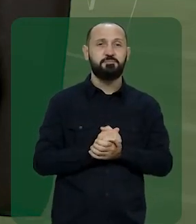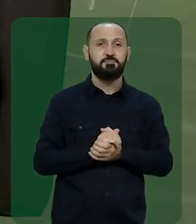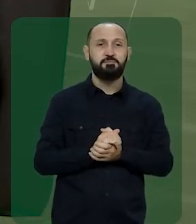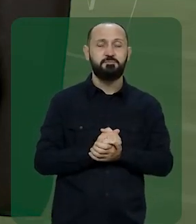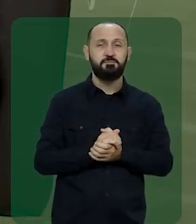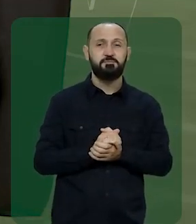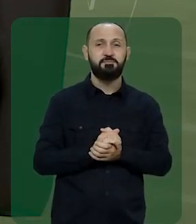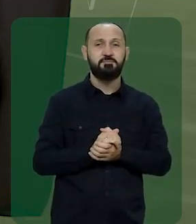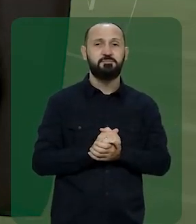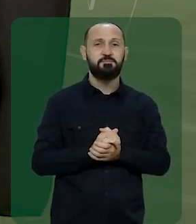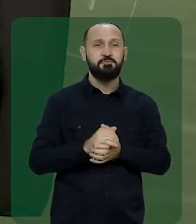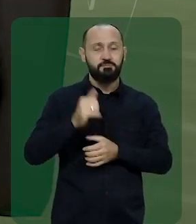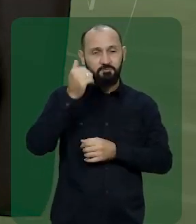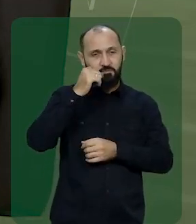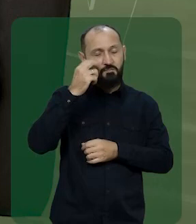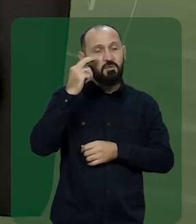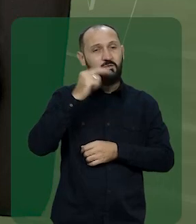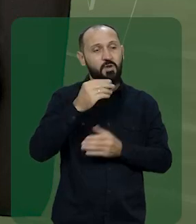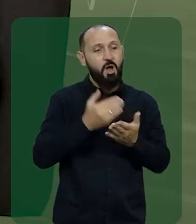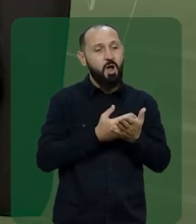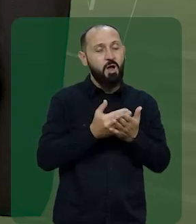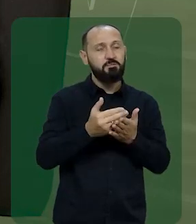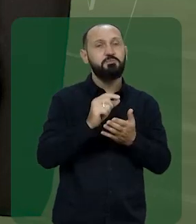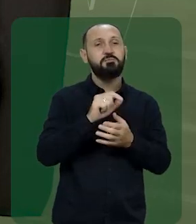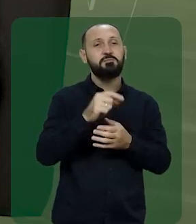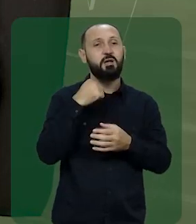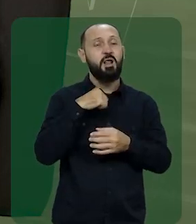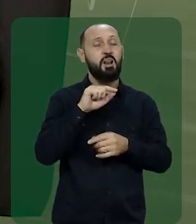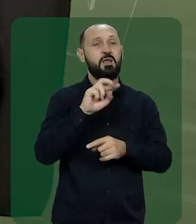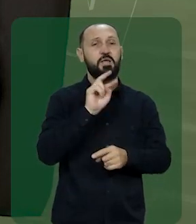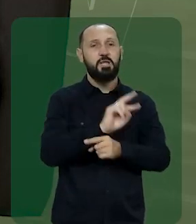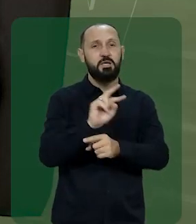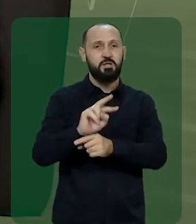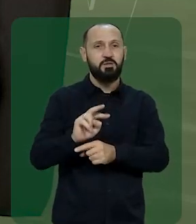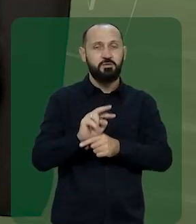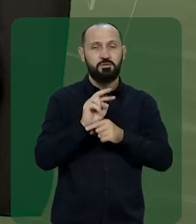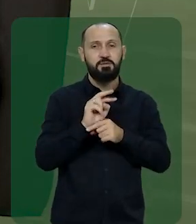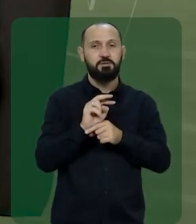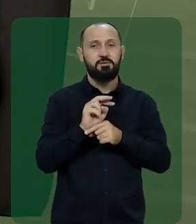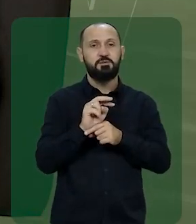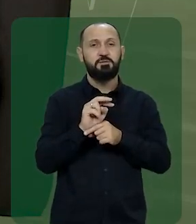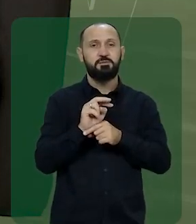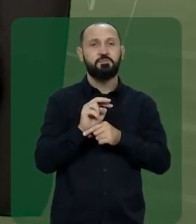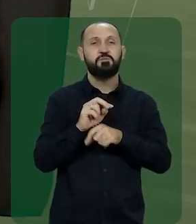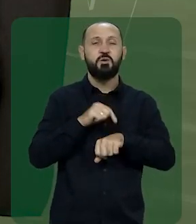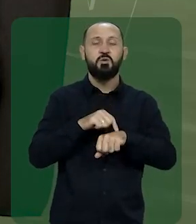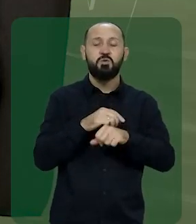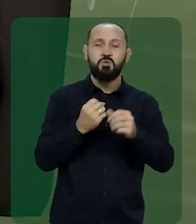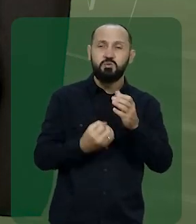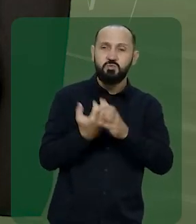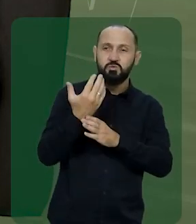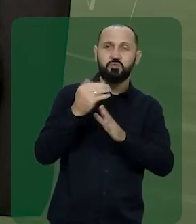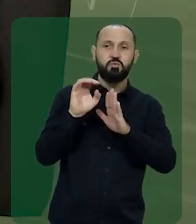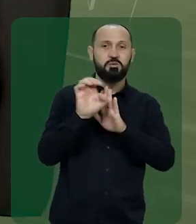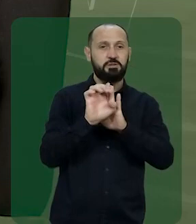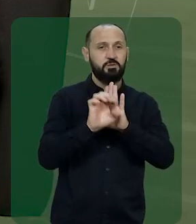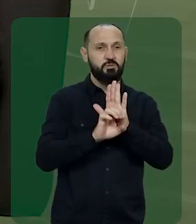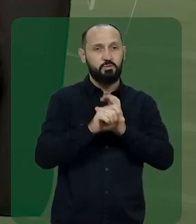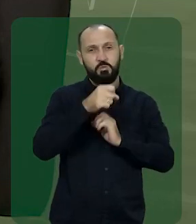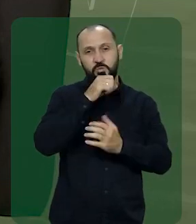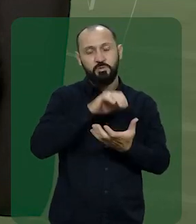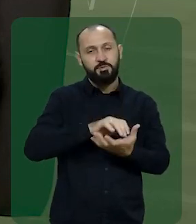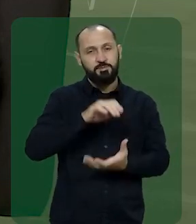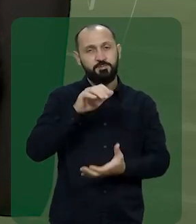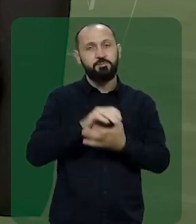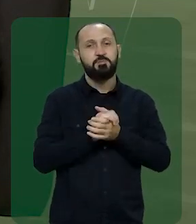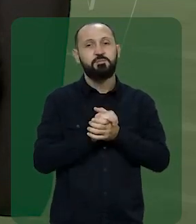sua vida, separou, tal, e ela acabou ficando sozinha na hora que ela precisa. Então, a mulher